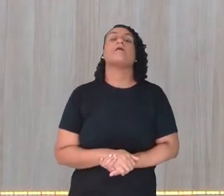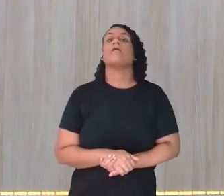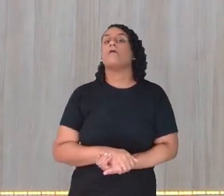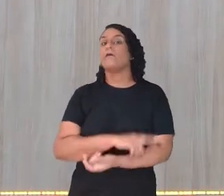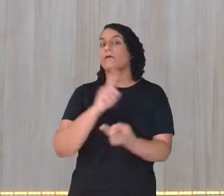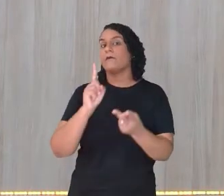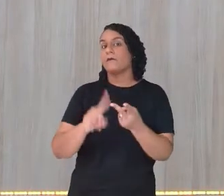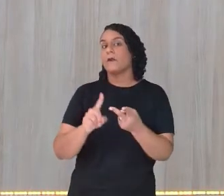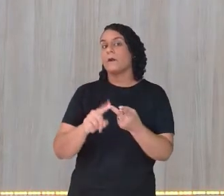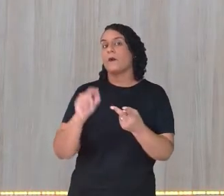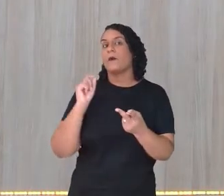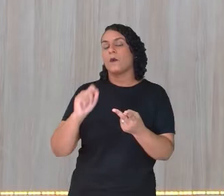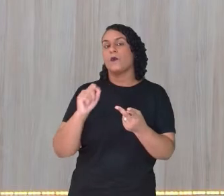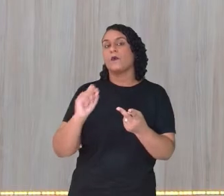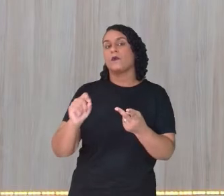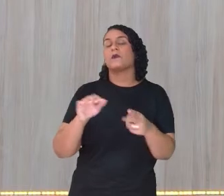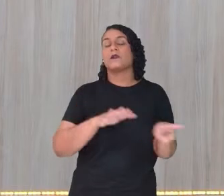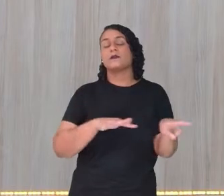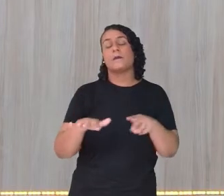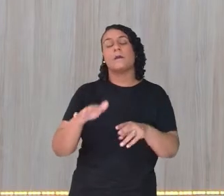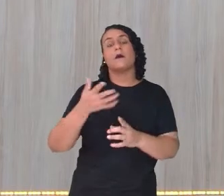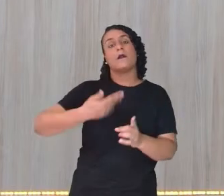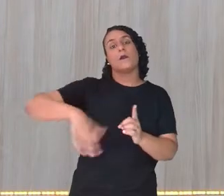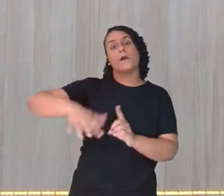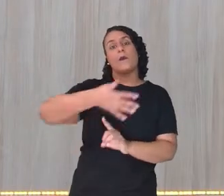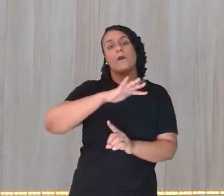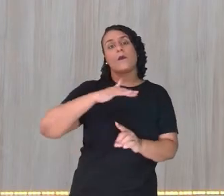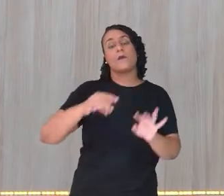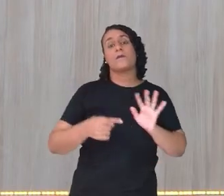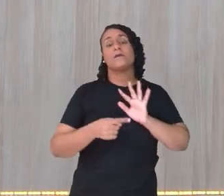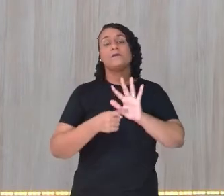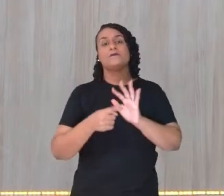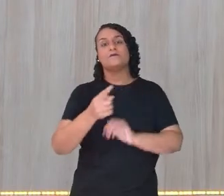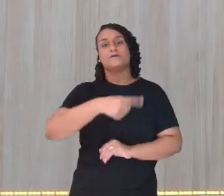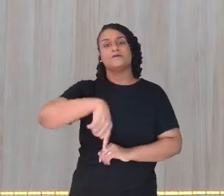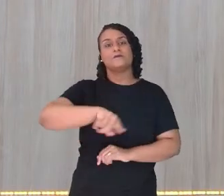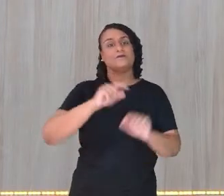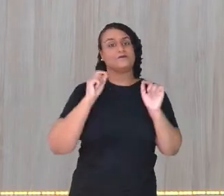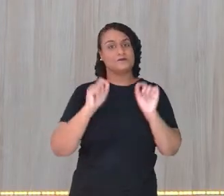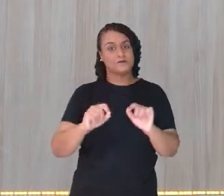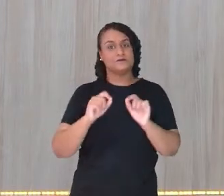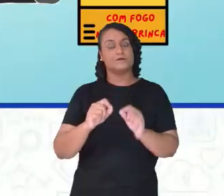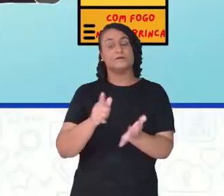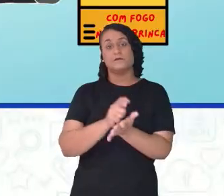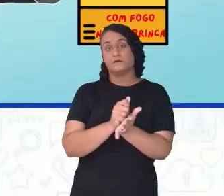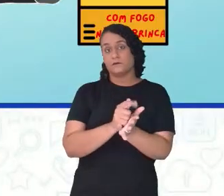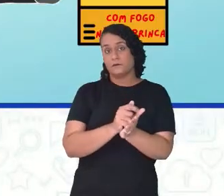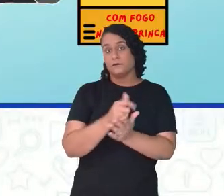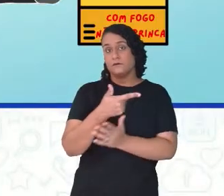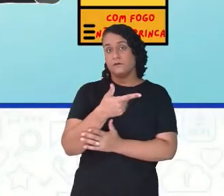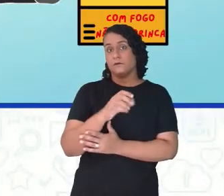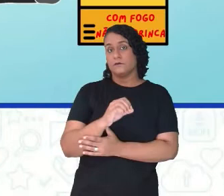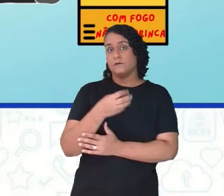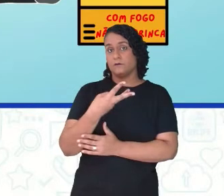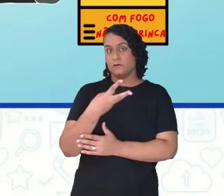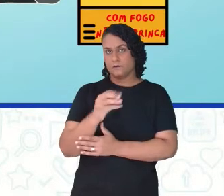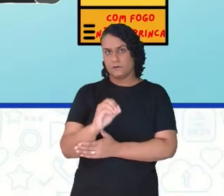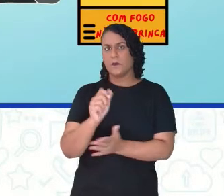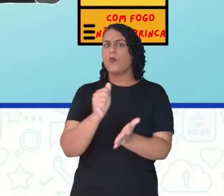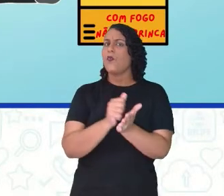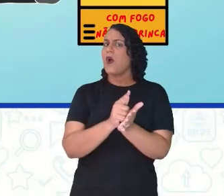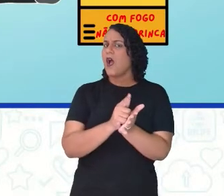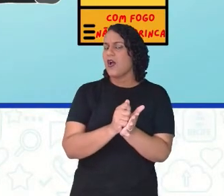falar da questão da Semana do Meio Ambiente, eu estou trazendo para vocês a Agenda 2030. Foi uma agenda que